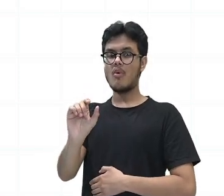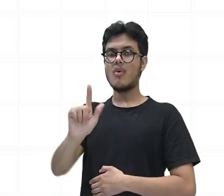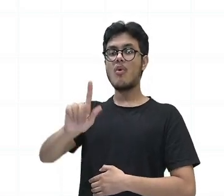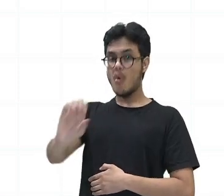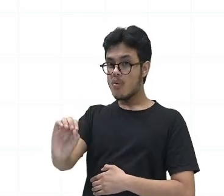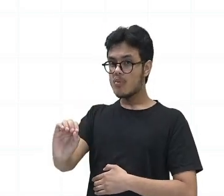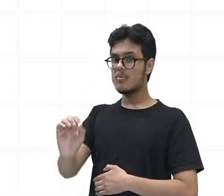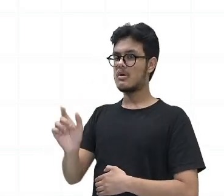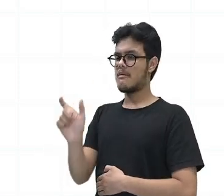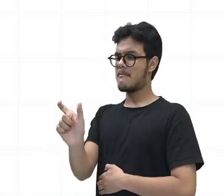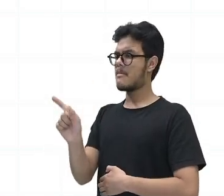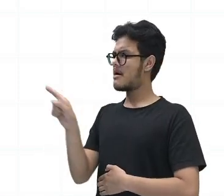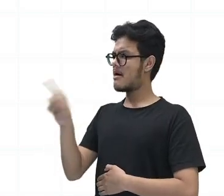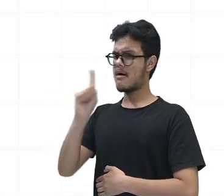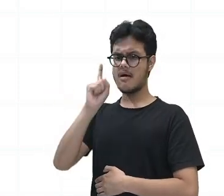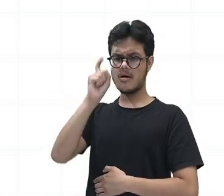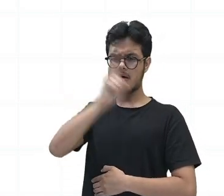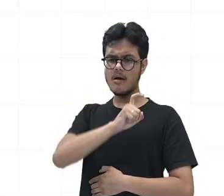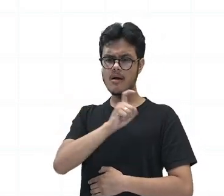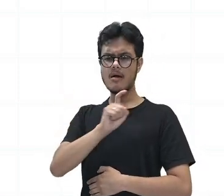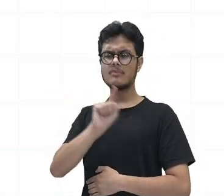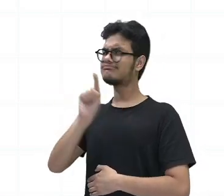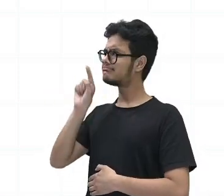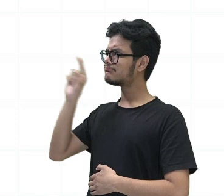Etnomusicólogo. Nossa, que palavra, né?